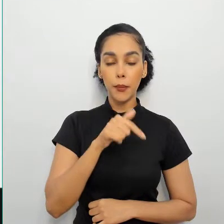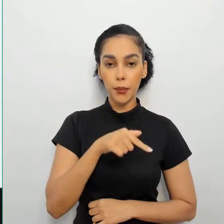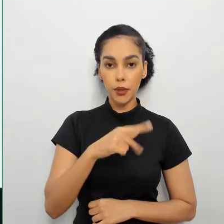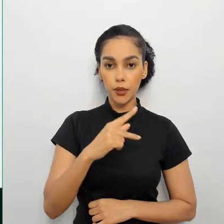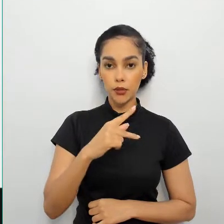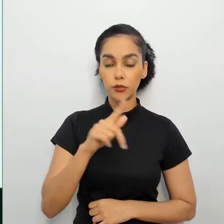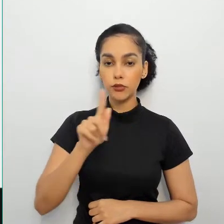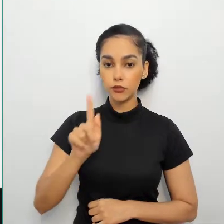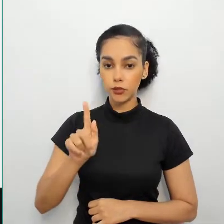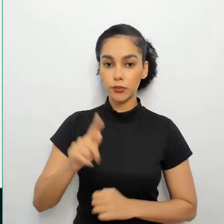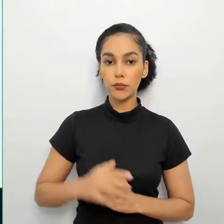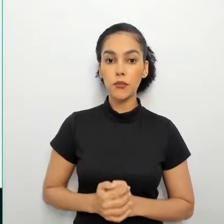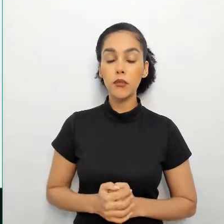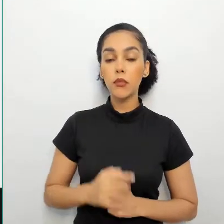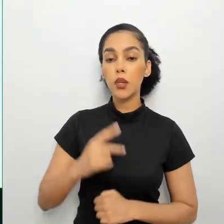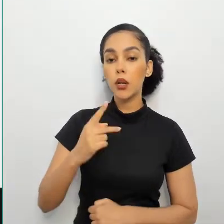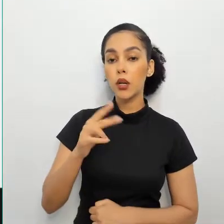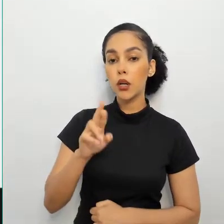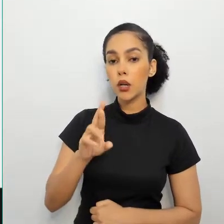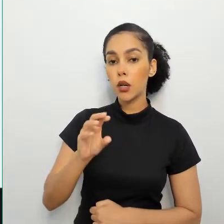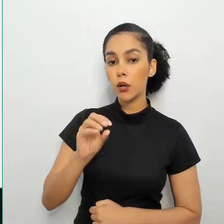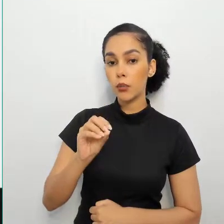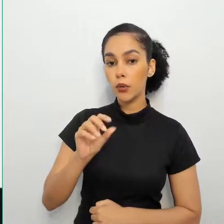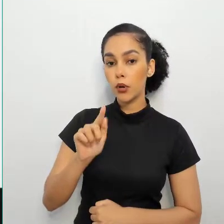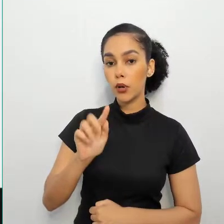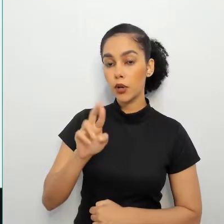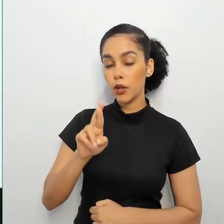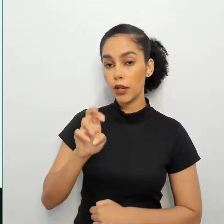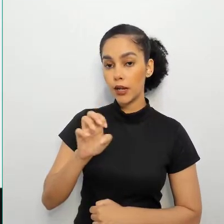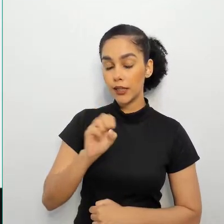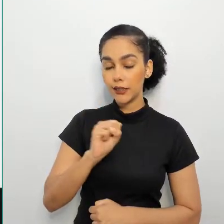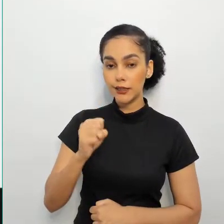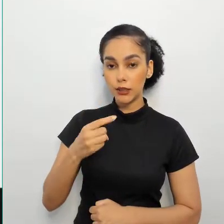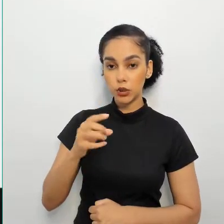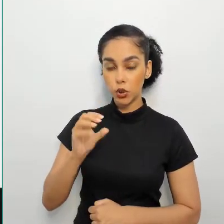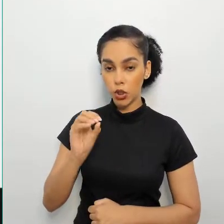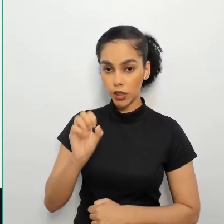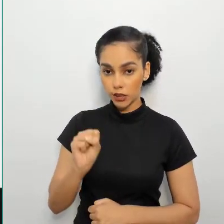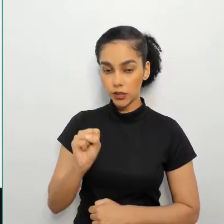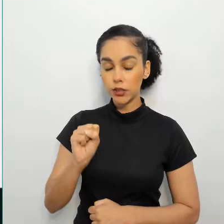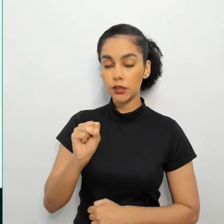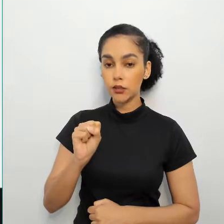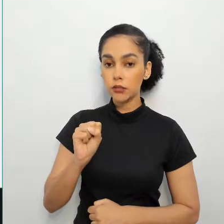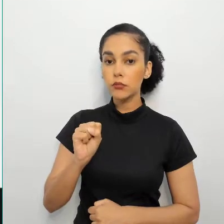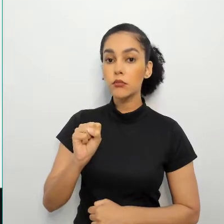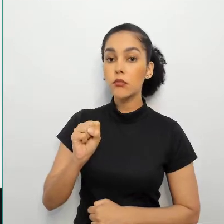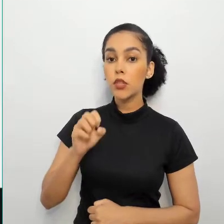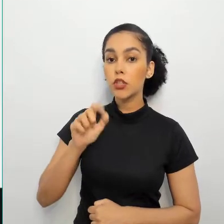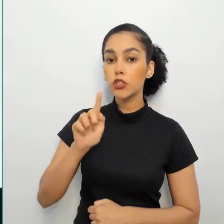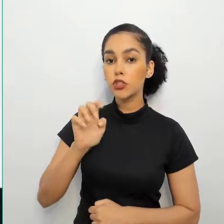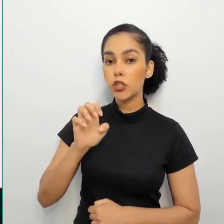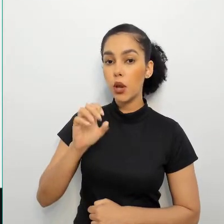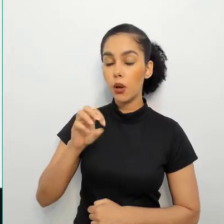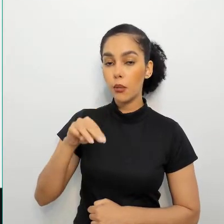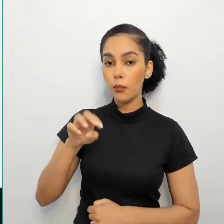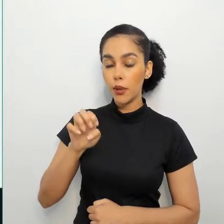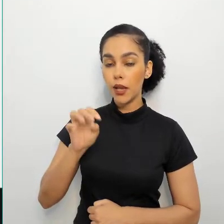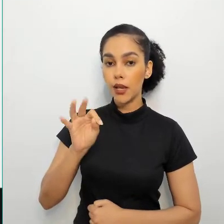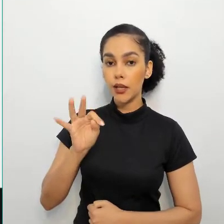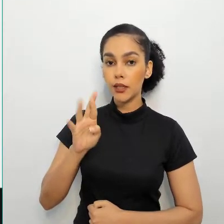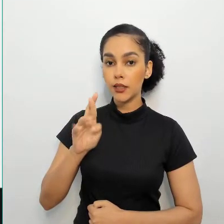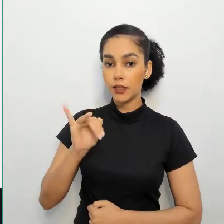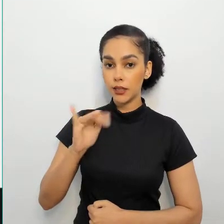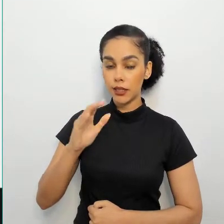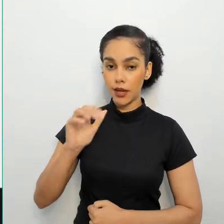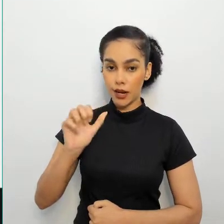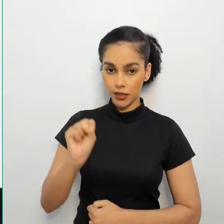Nas progressões geométricas, a gente tem uma razão, que a gente simboliza na PG com a letra Q, na